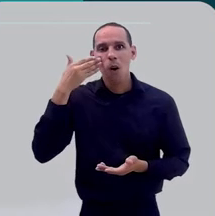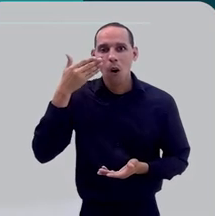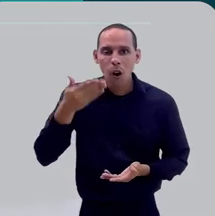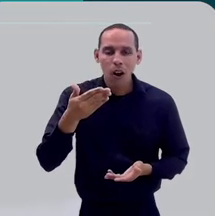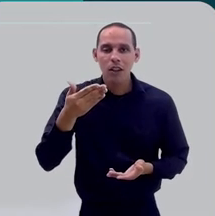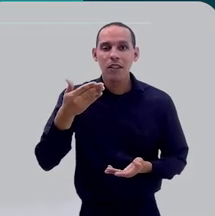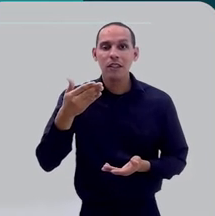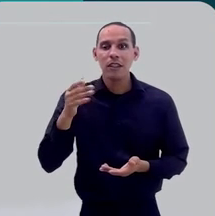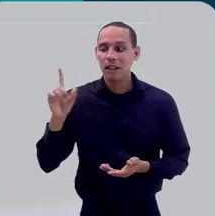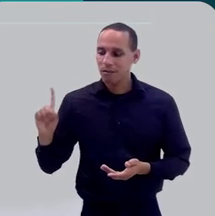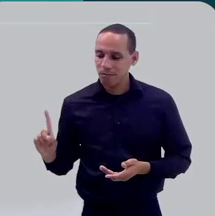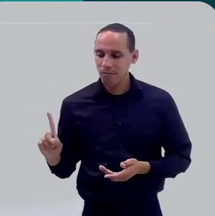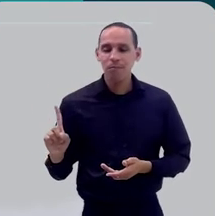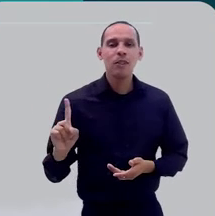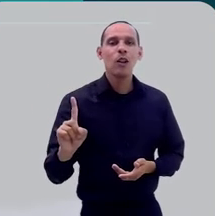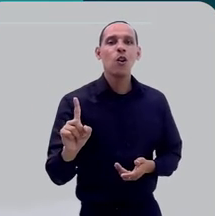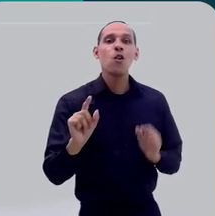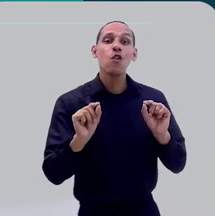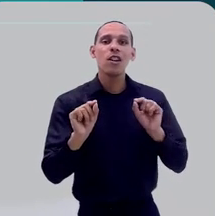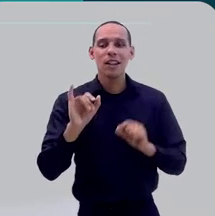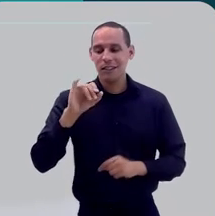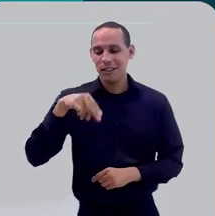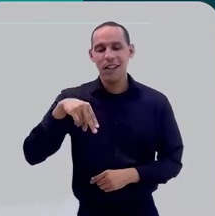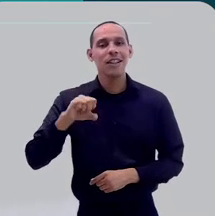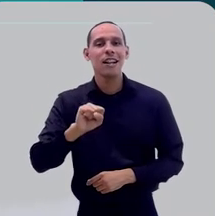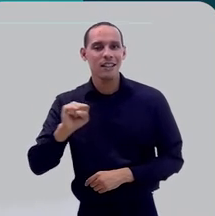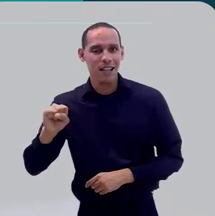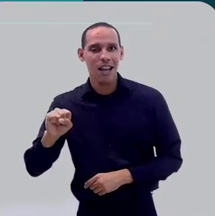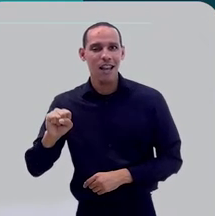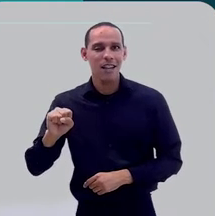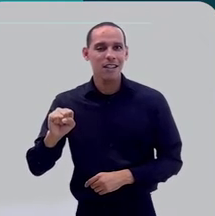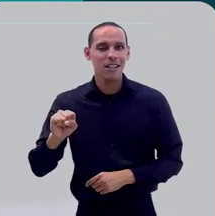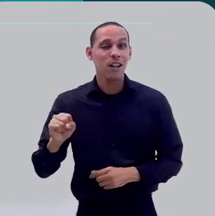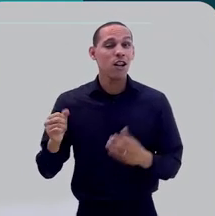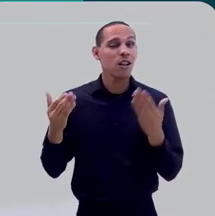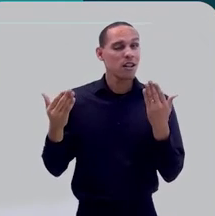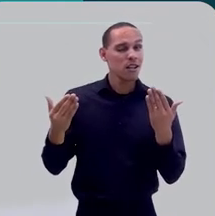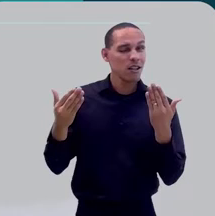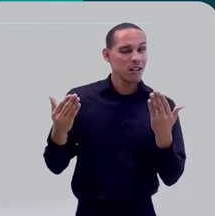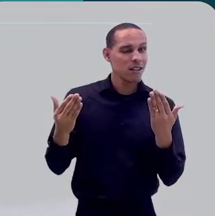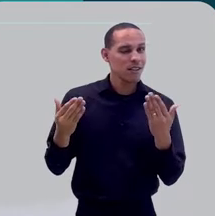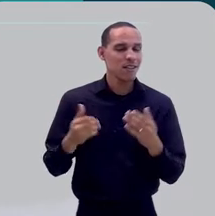E encaminhar ao INSS como suspeita,